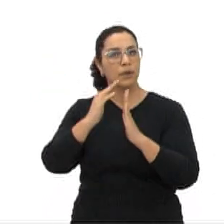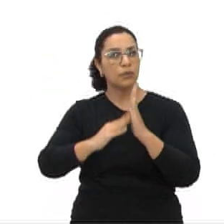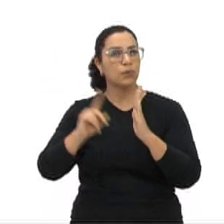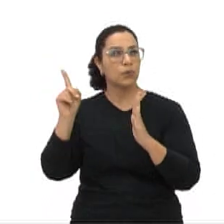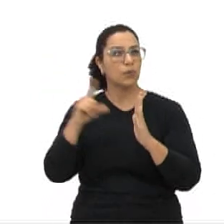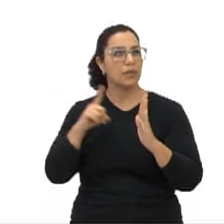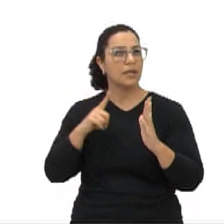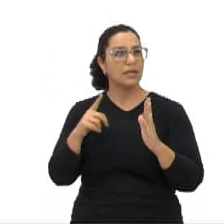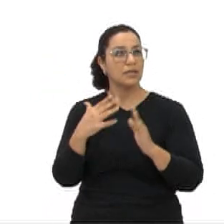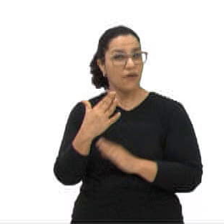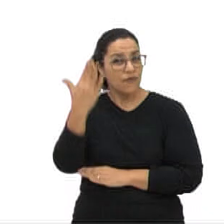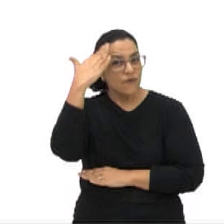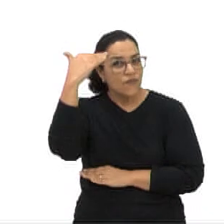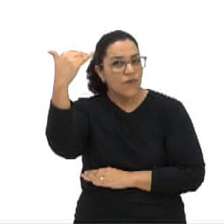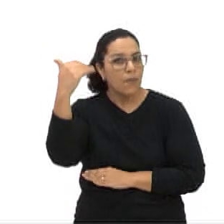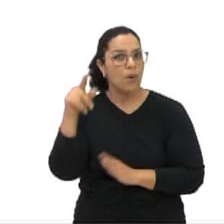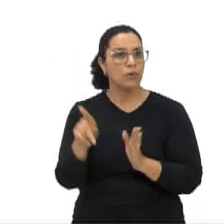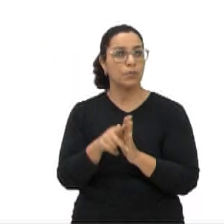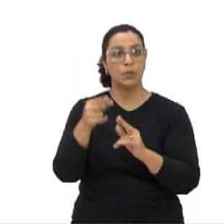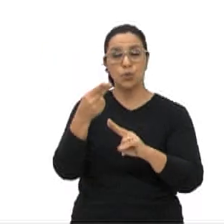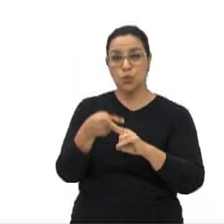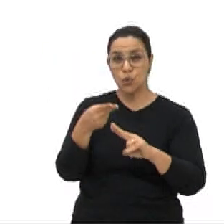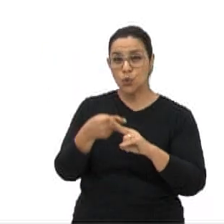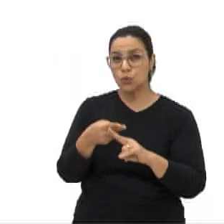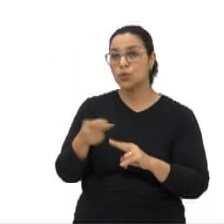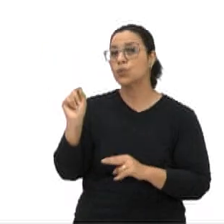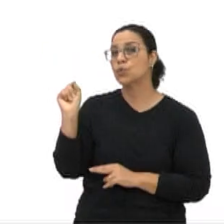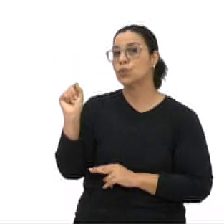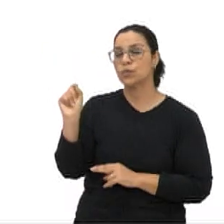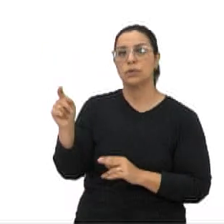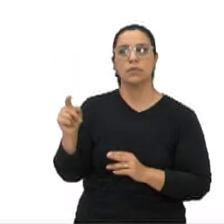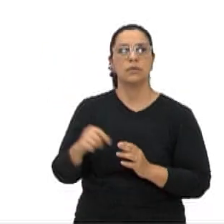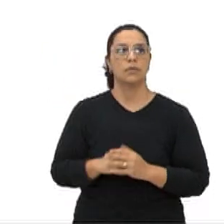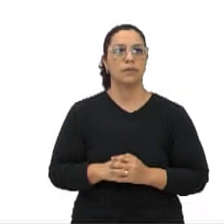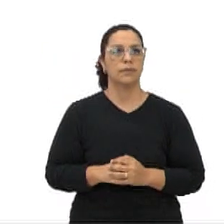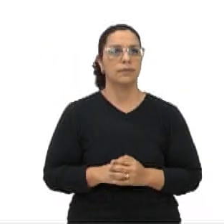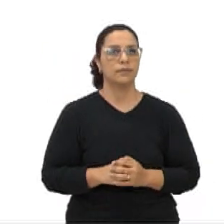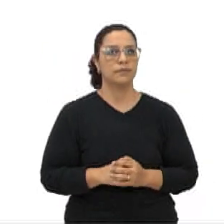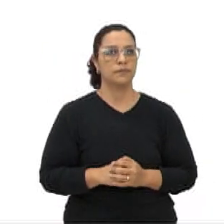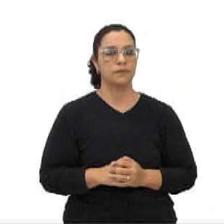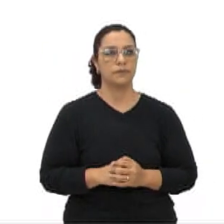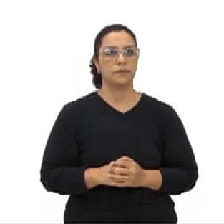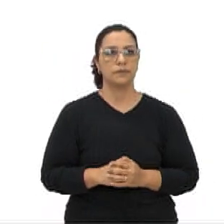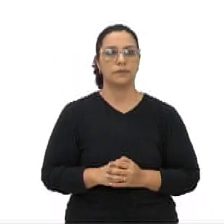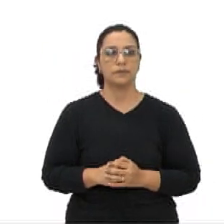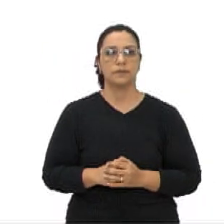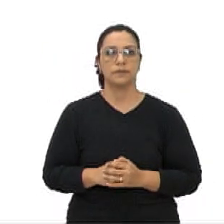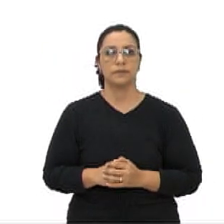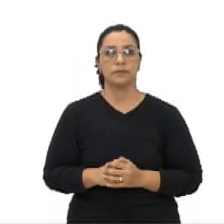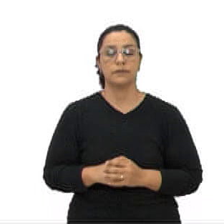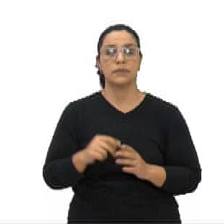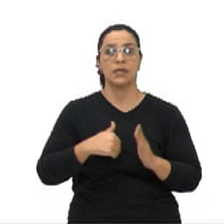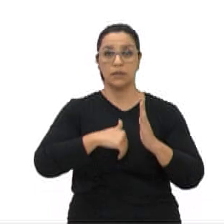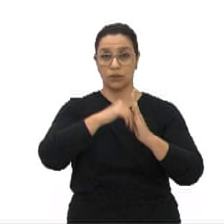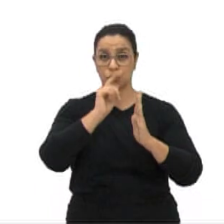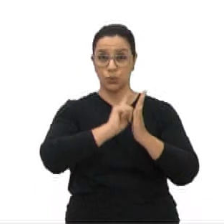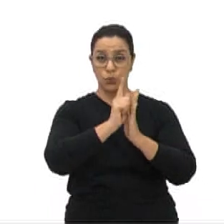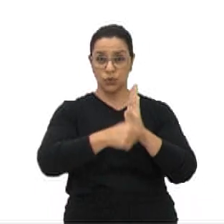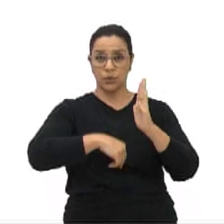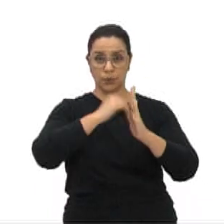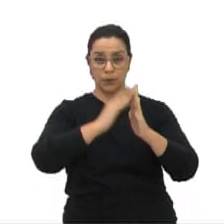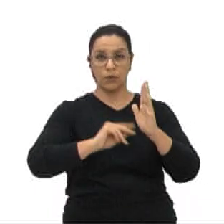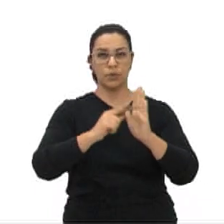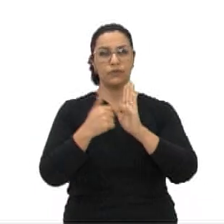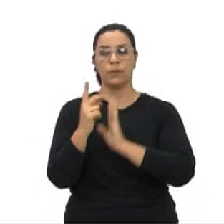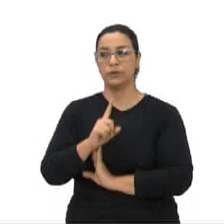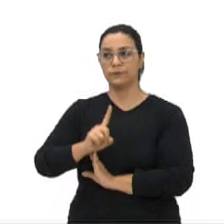assim que é muito conhecido pela utilização, muito famoso pela utilização exatamente da natureza morta. E aí eu quero que a gente